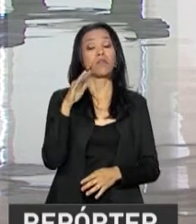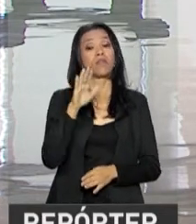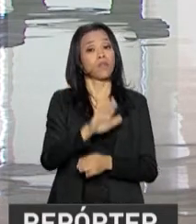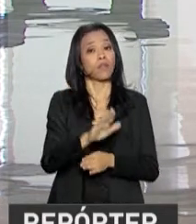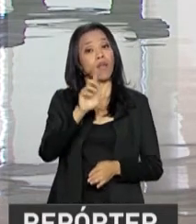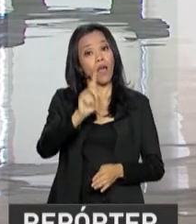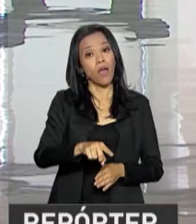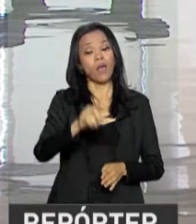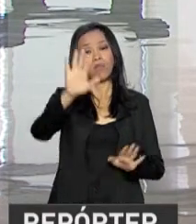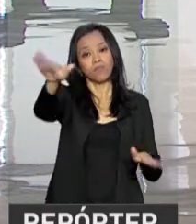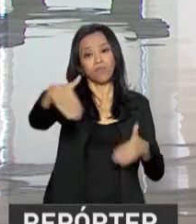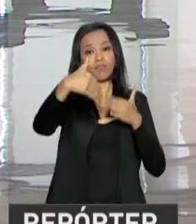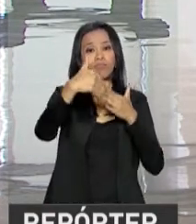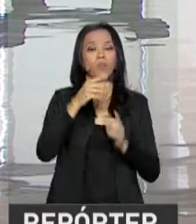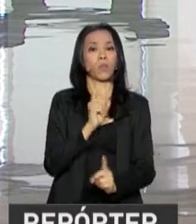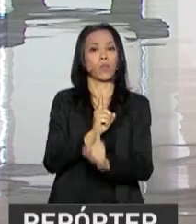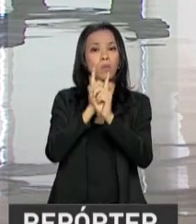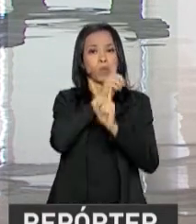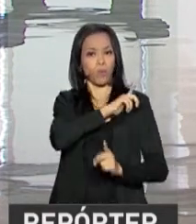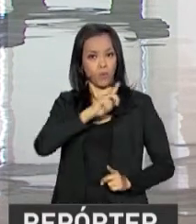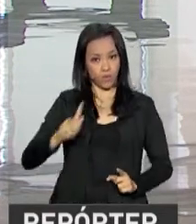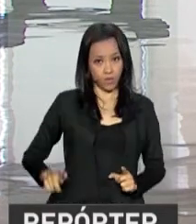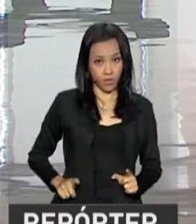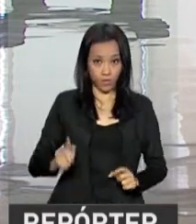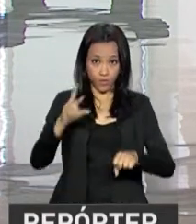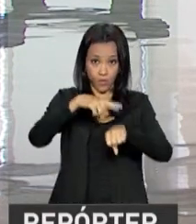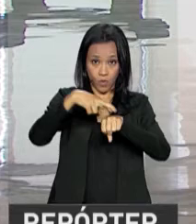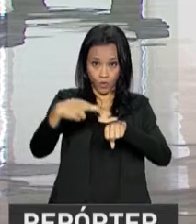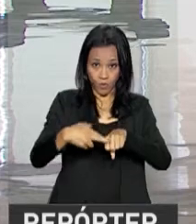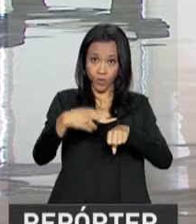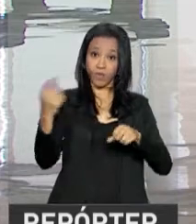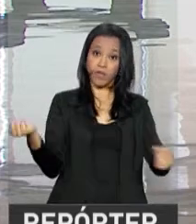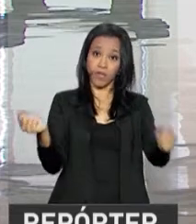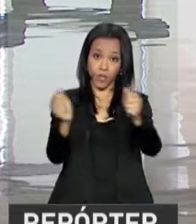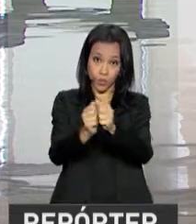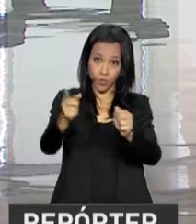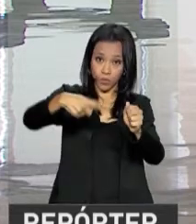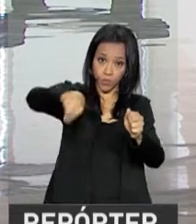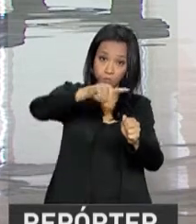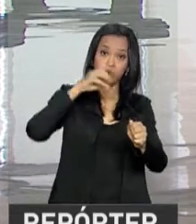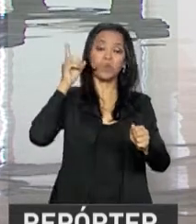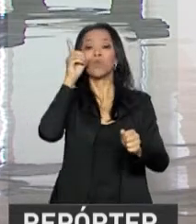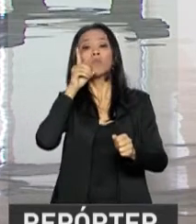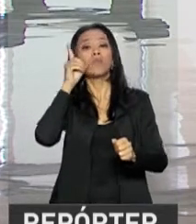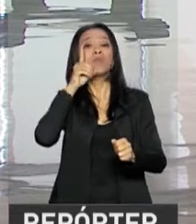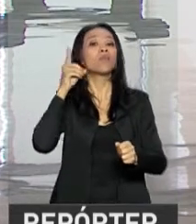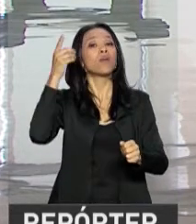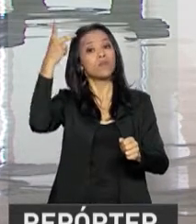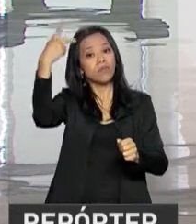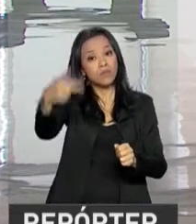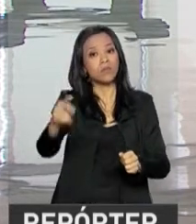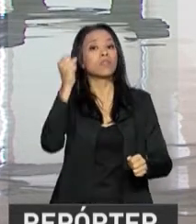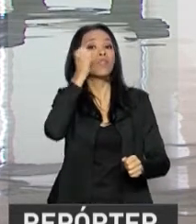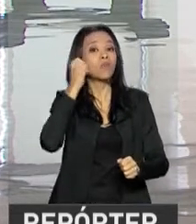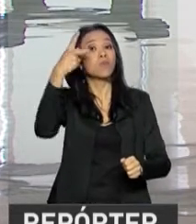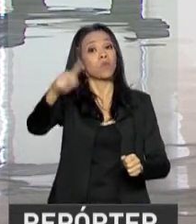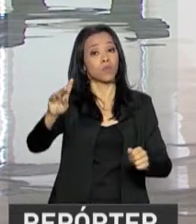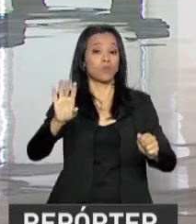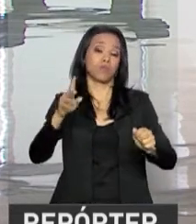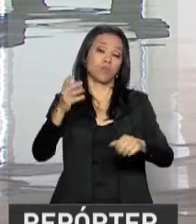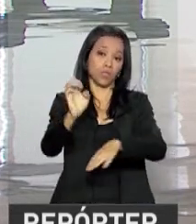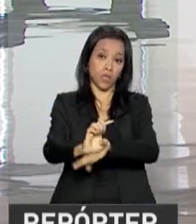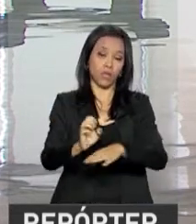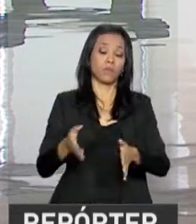de rondônia daniel pereira que vai estar acompanhado de parlamentares do estado um pouco antes ao meio dia e meia